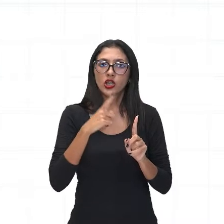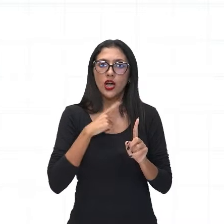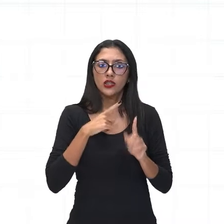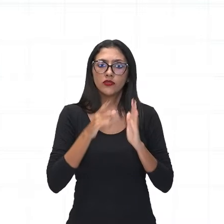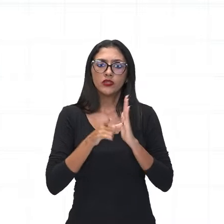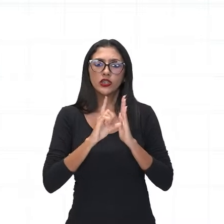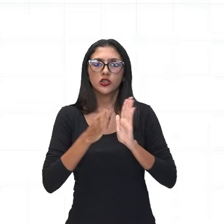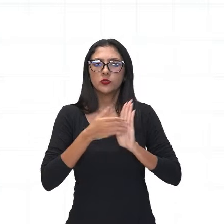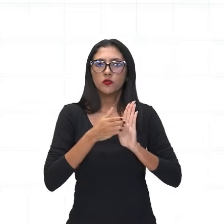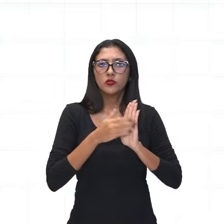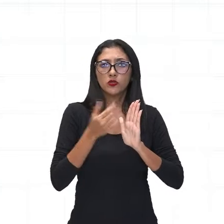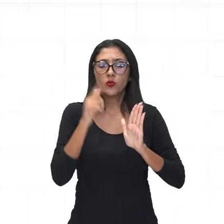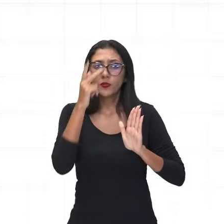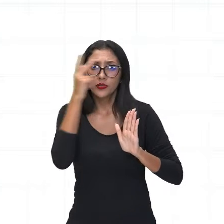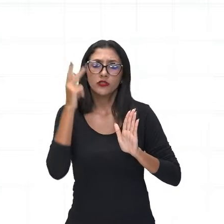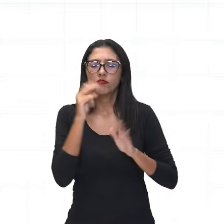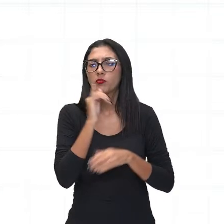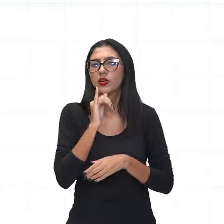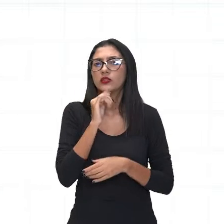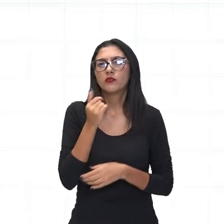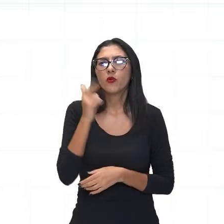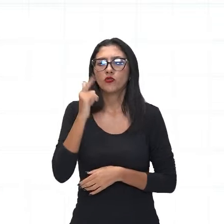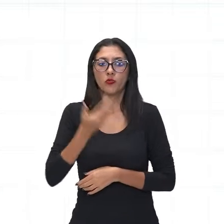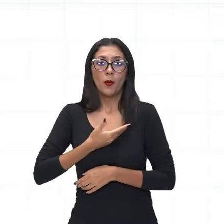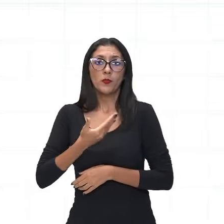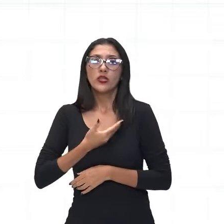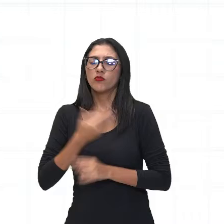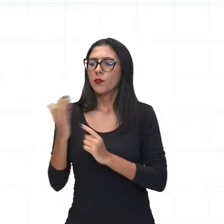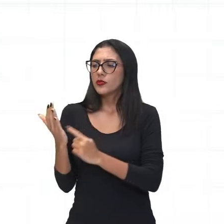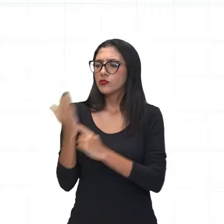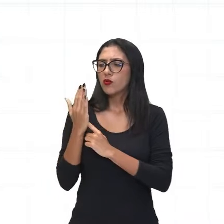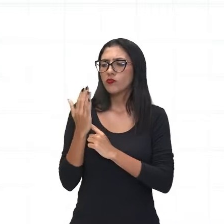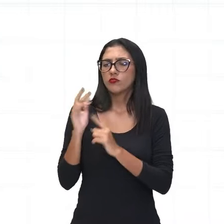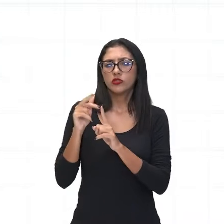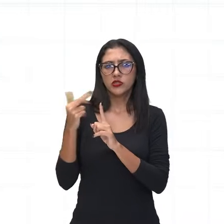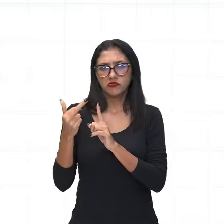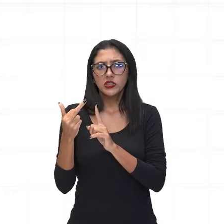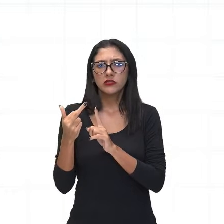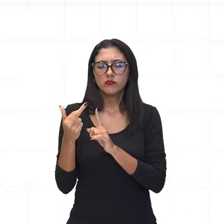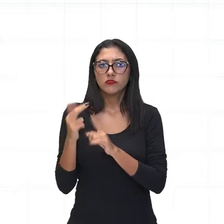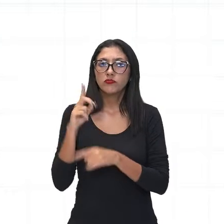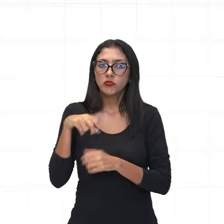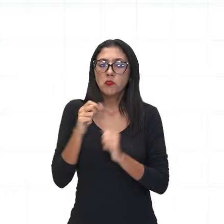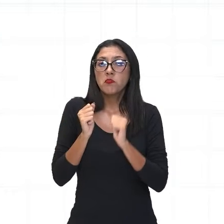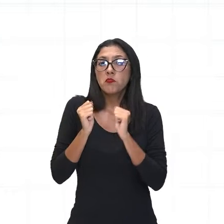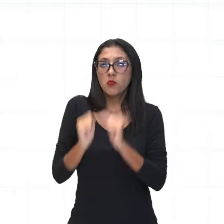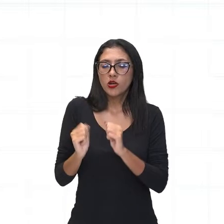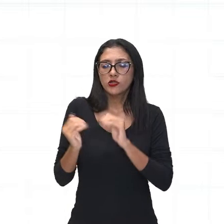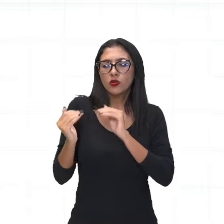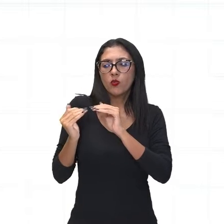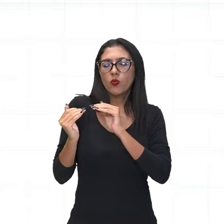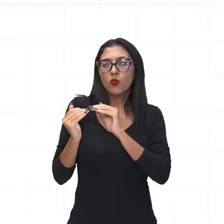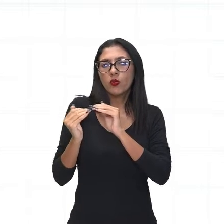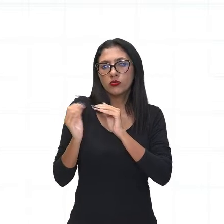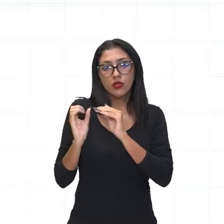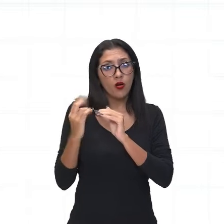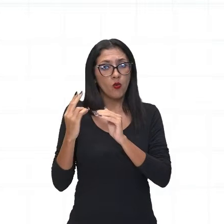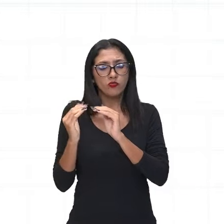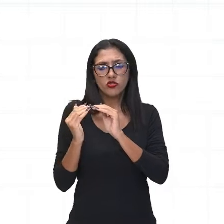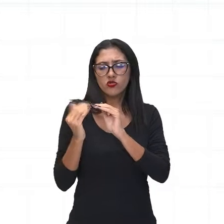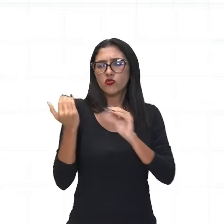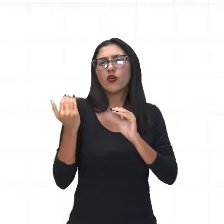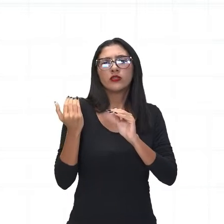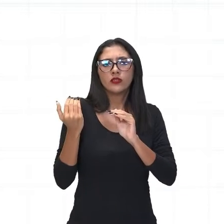amigo seu te evidenciou o ponto de vista dele. Você pode concordar com ele ou pode discordar dele. Se